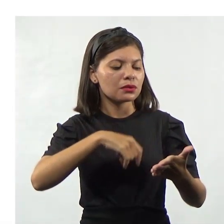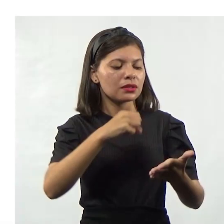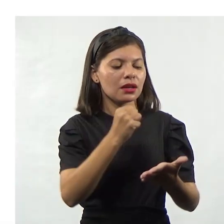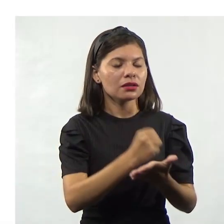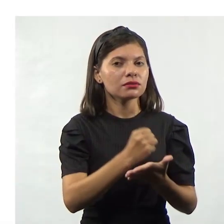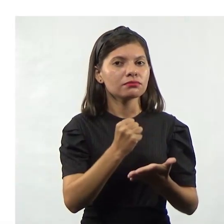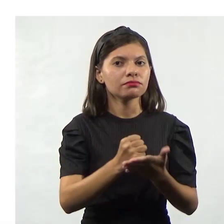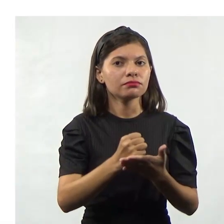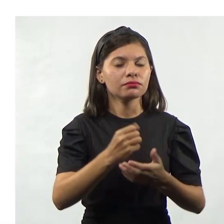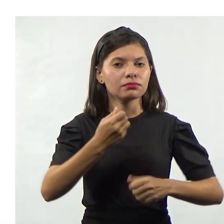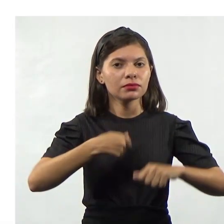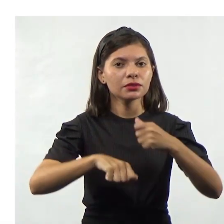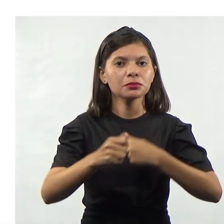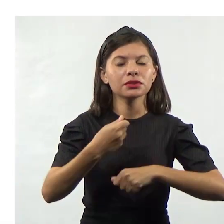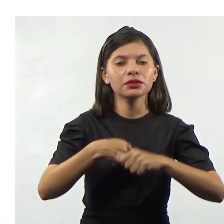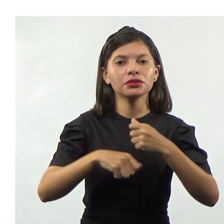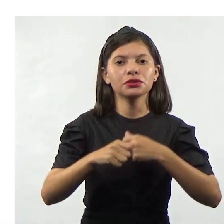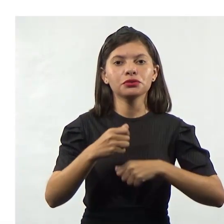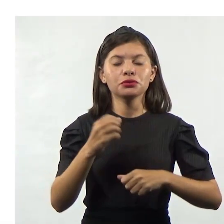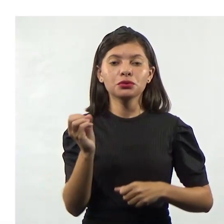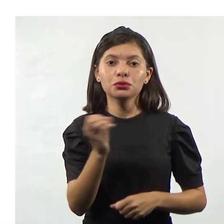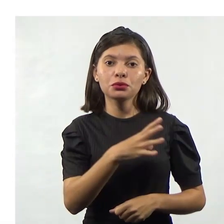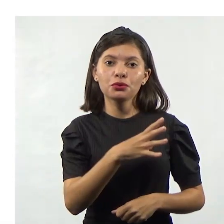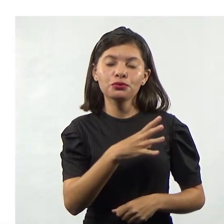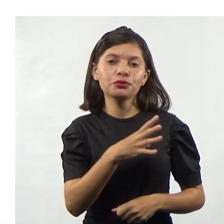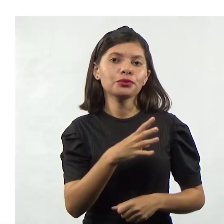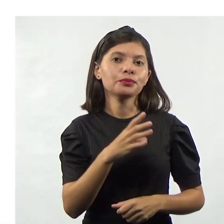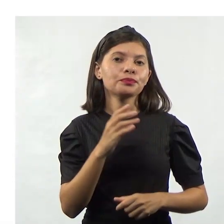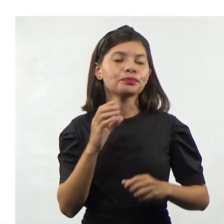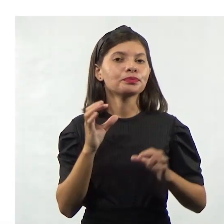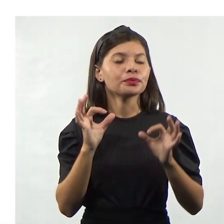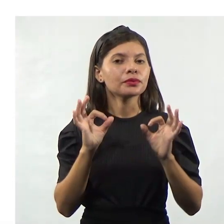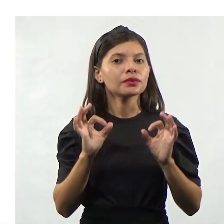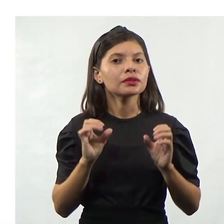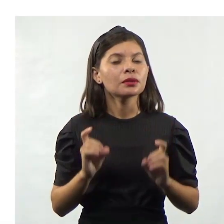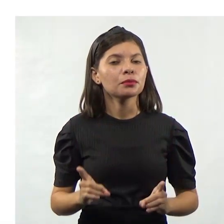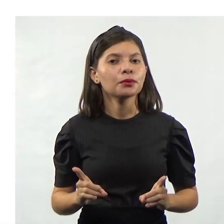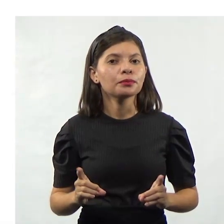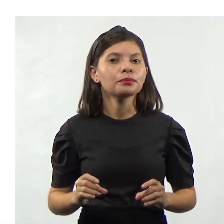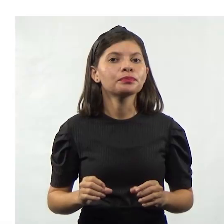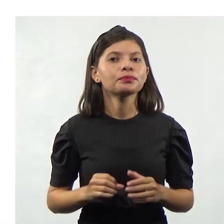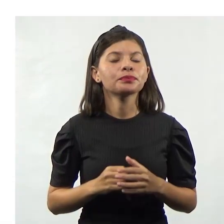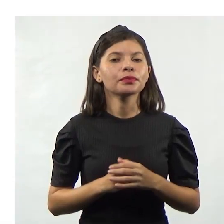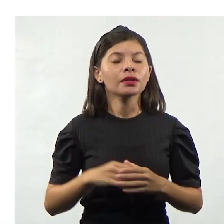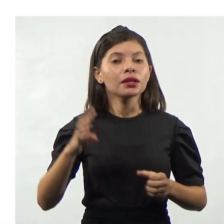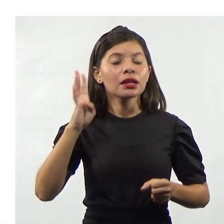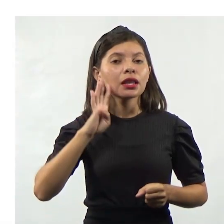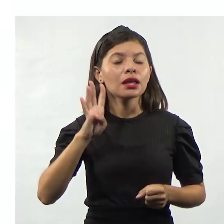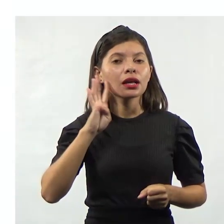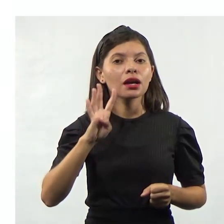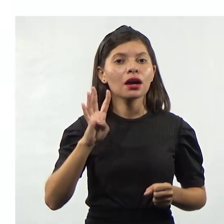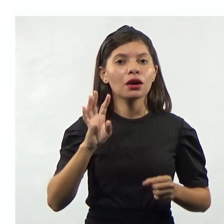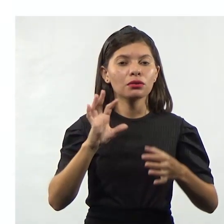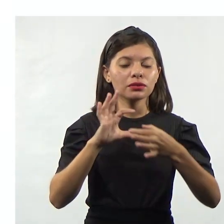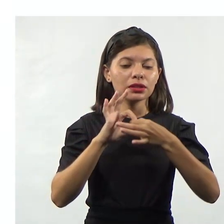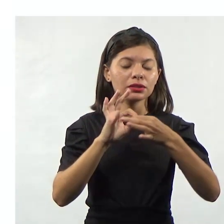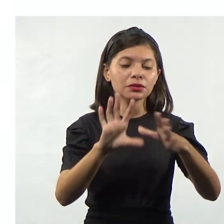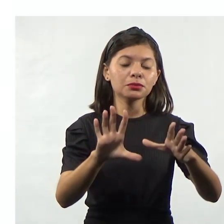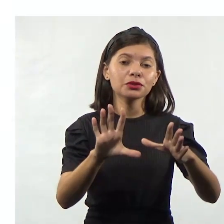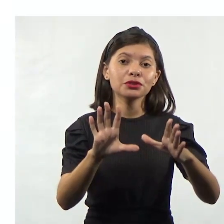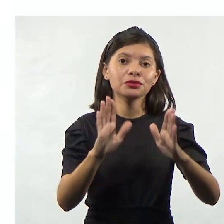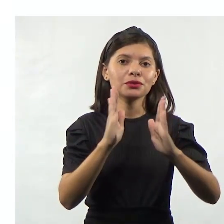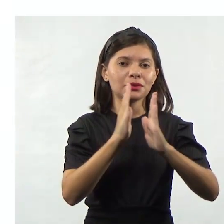já atualizado em consonância 14133, tá bom? E o mais legal disso tudo é que ele